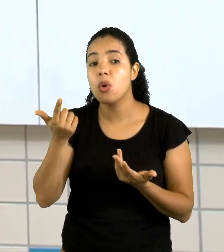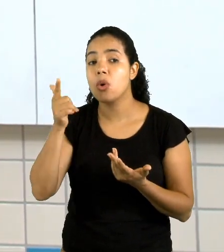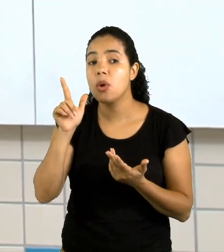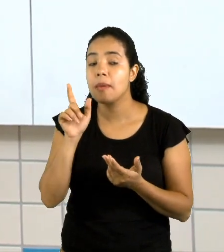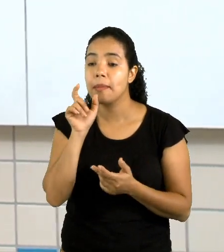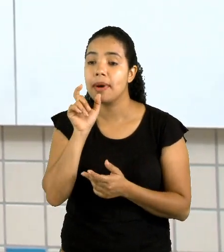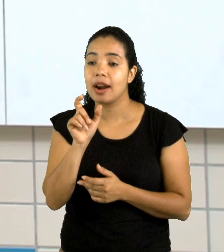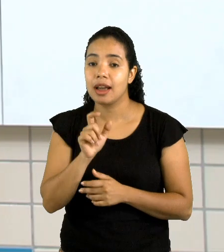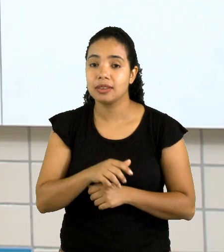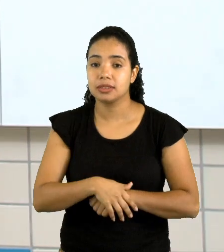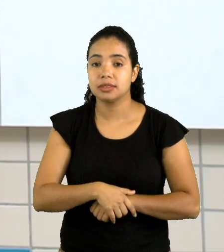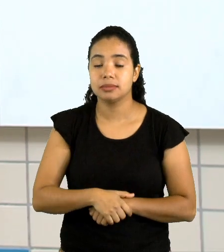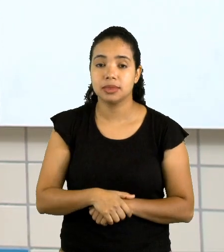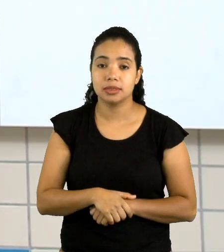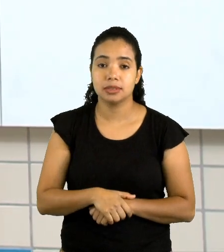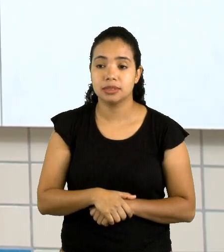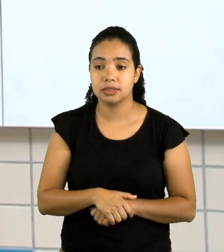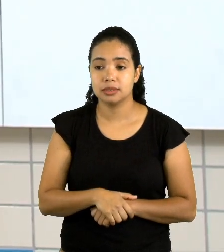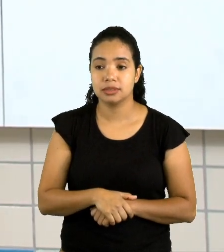outra e